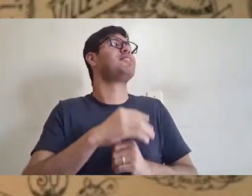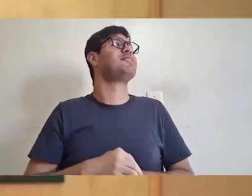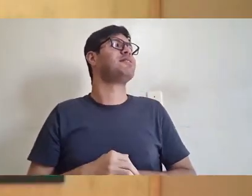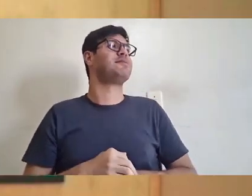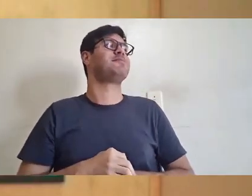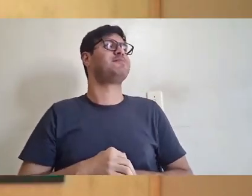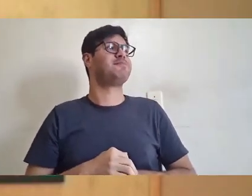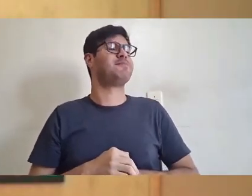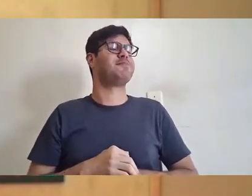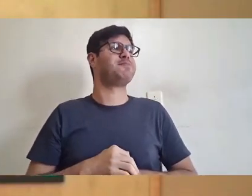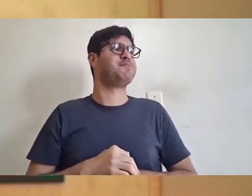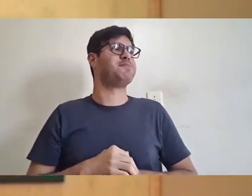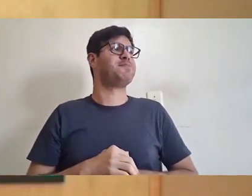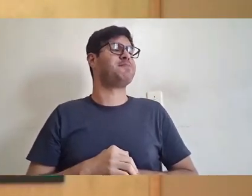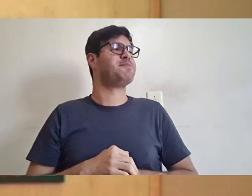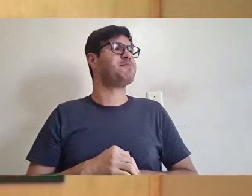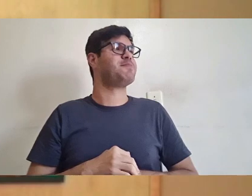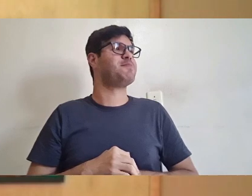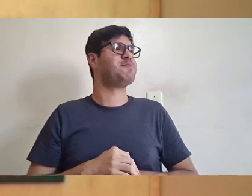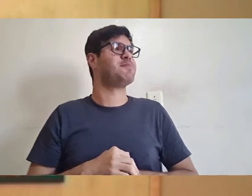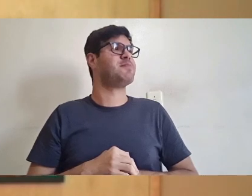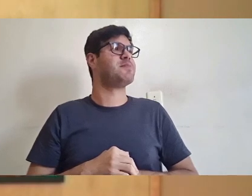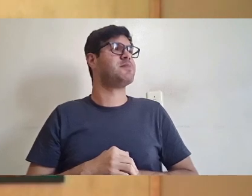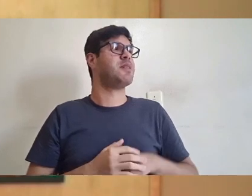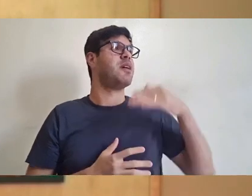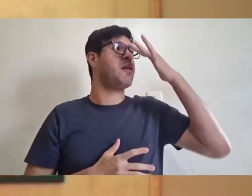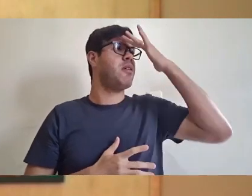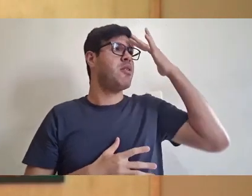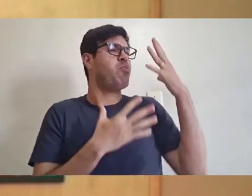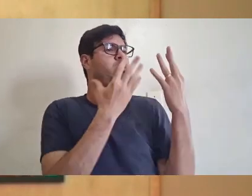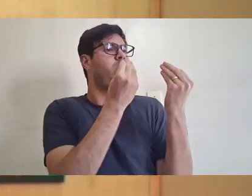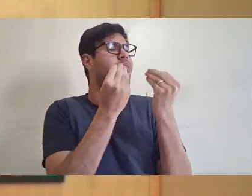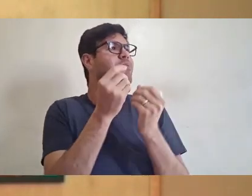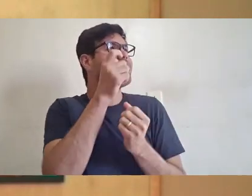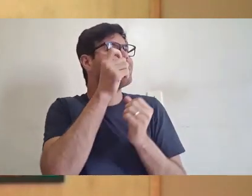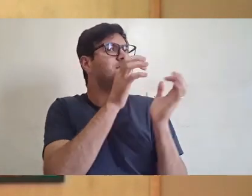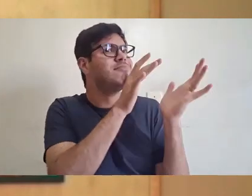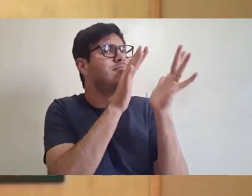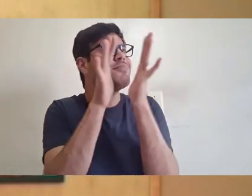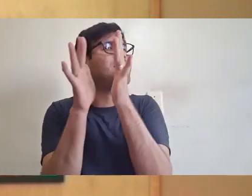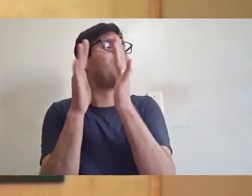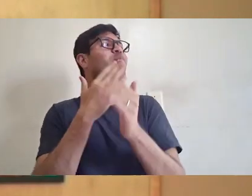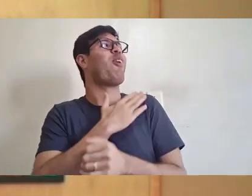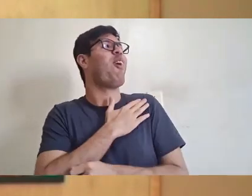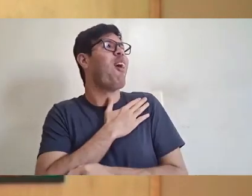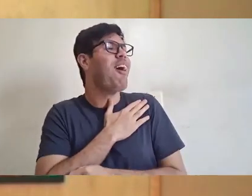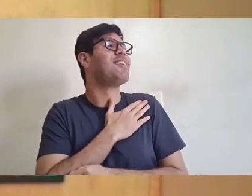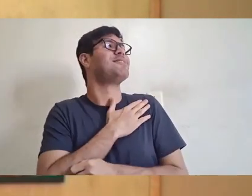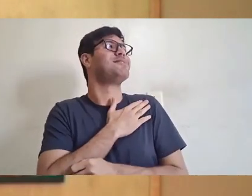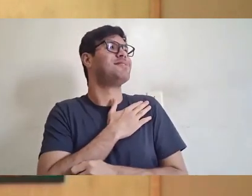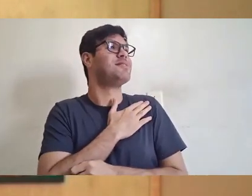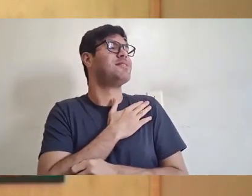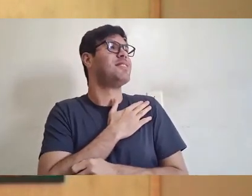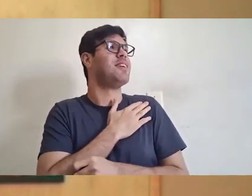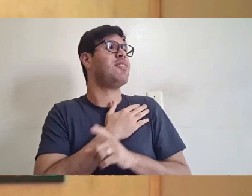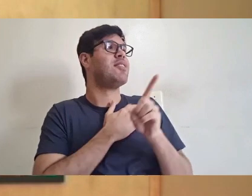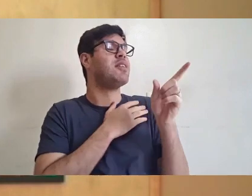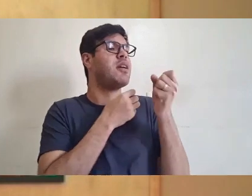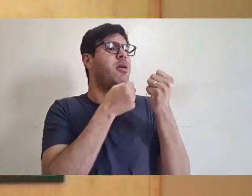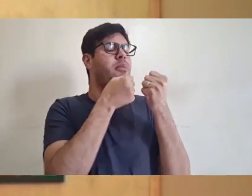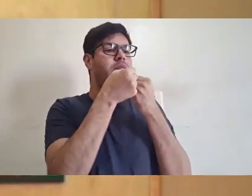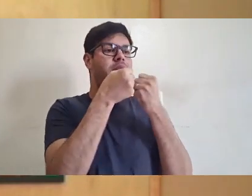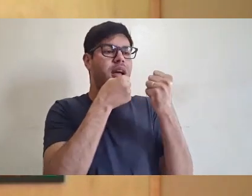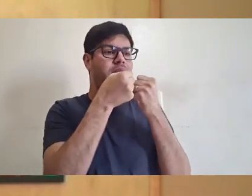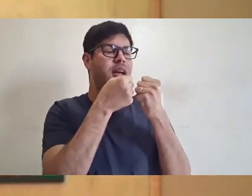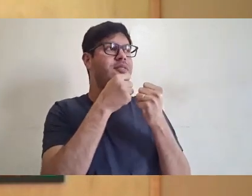tem Pedro. sido assistido por muita gente. E eu reputo essa sua performance no sentido